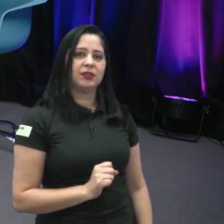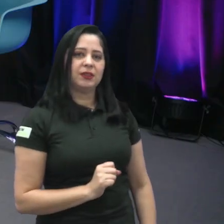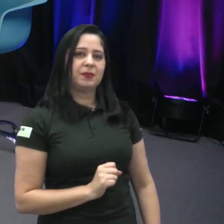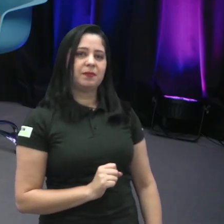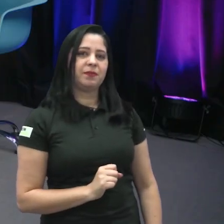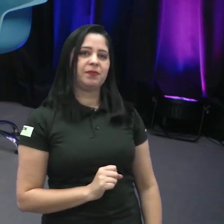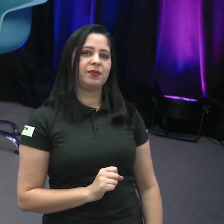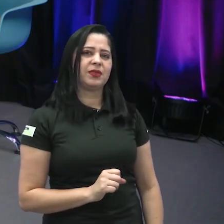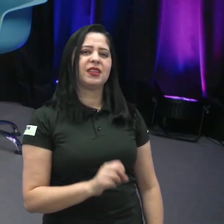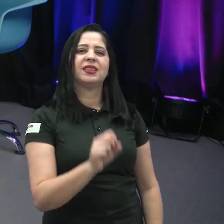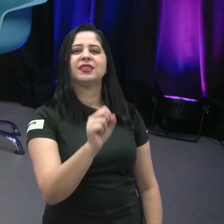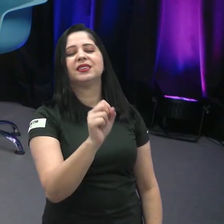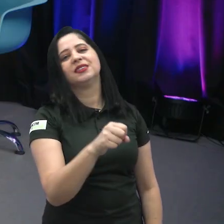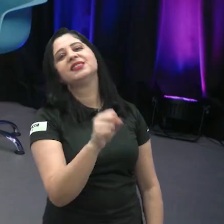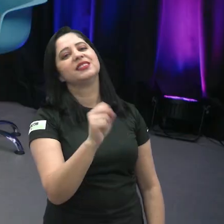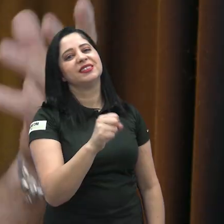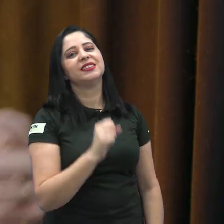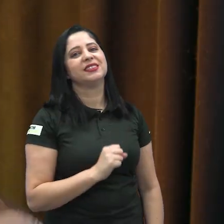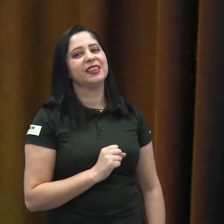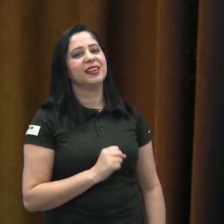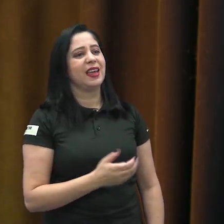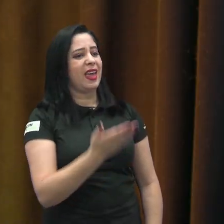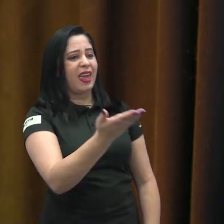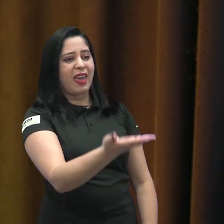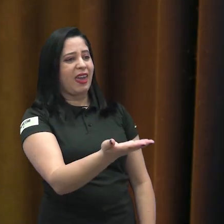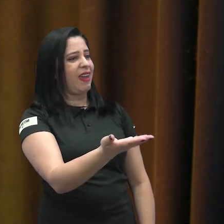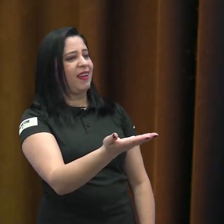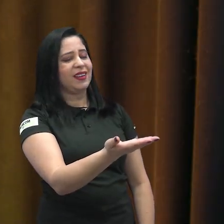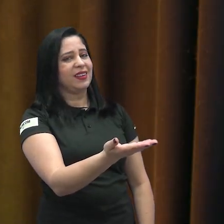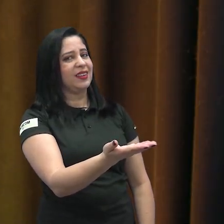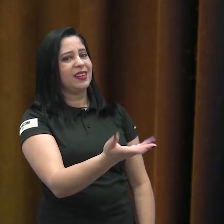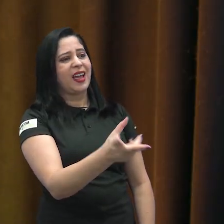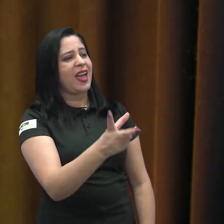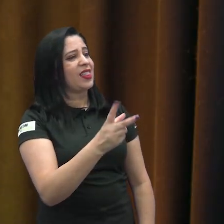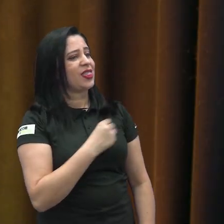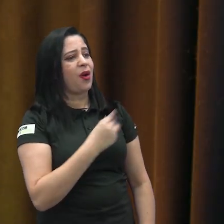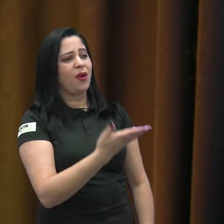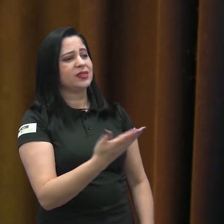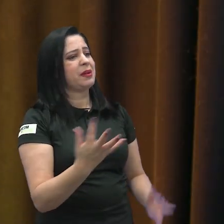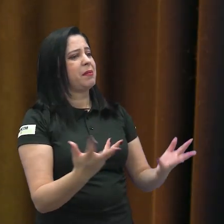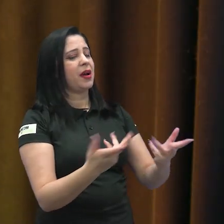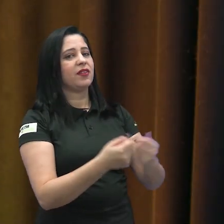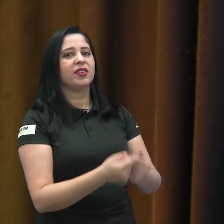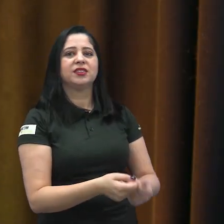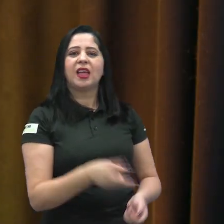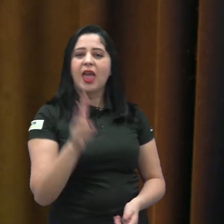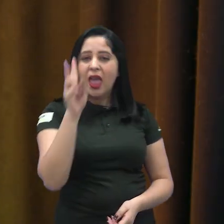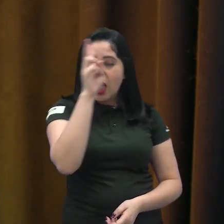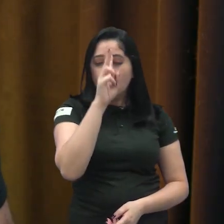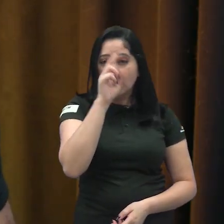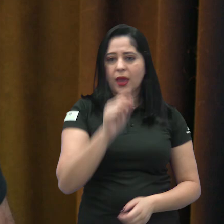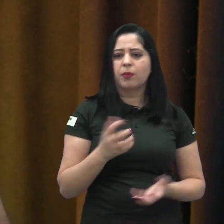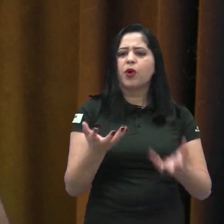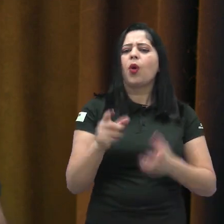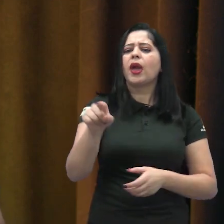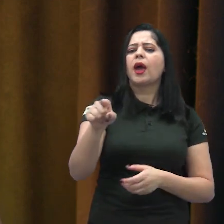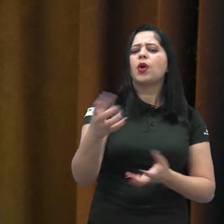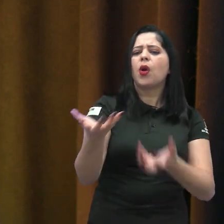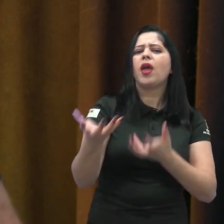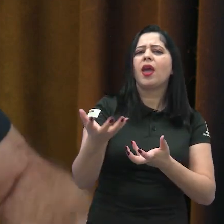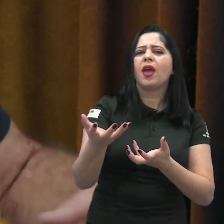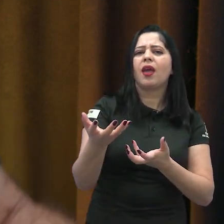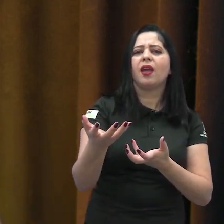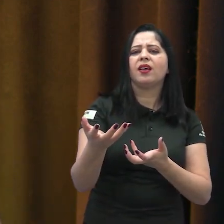que... Um menino ótimo. E foi eu que peguei. Ele falou assim, pô, eu lembro do dia que você foi lá, viu ele, falou assim, não, quero levar